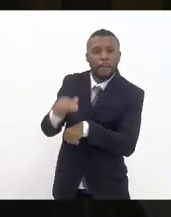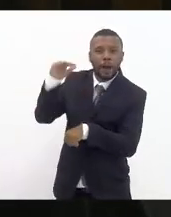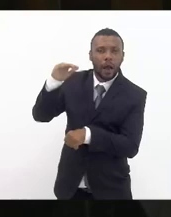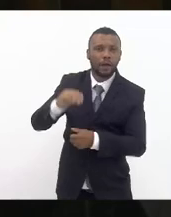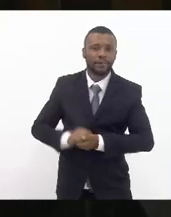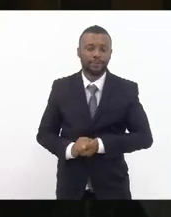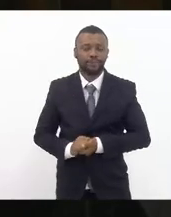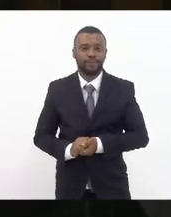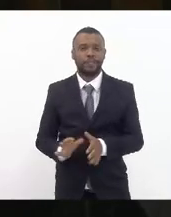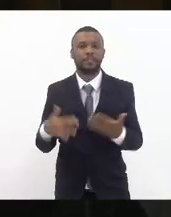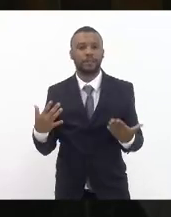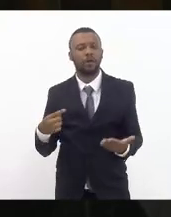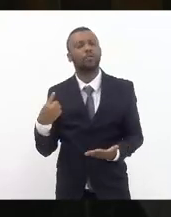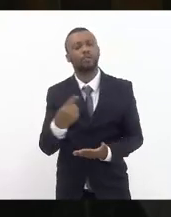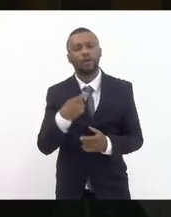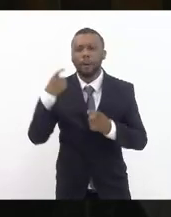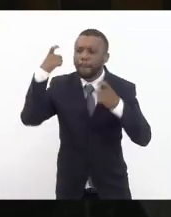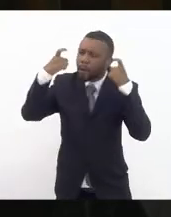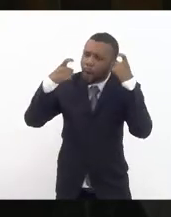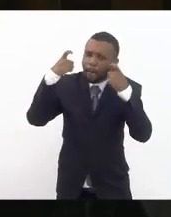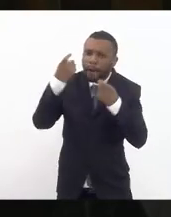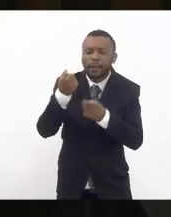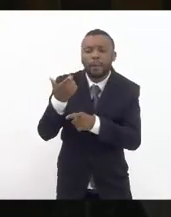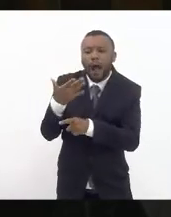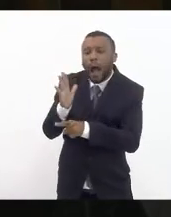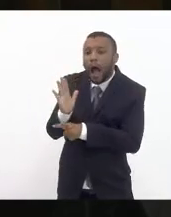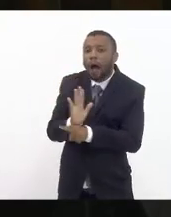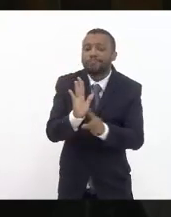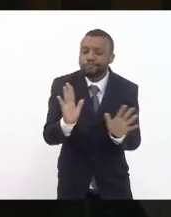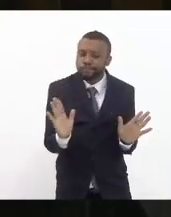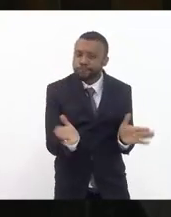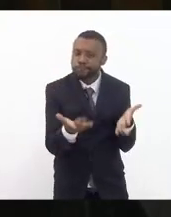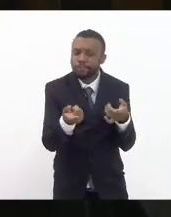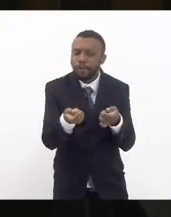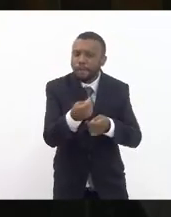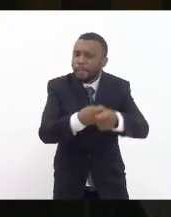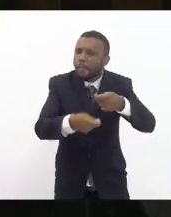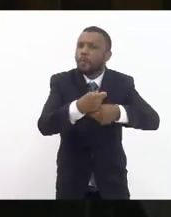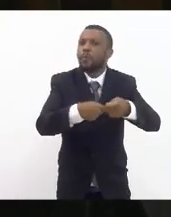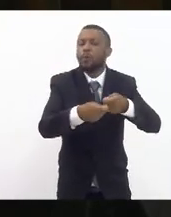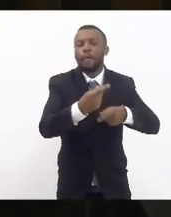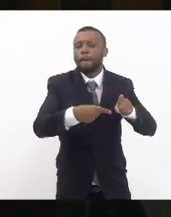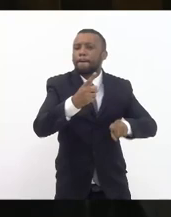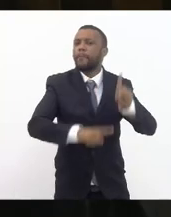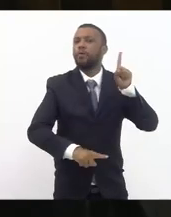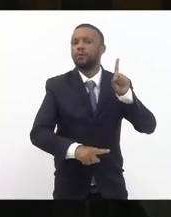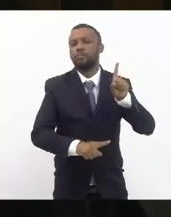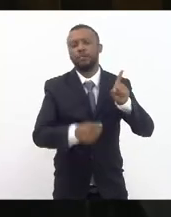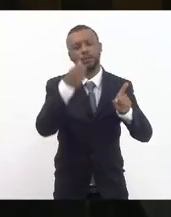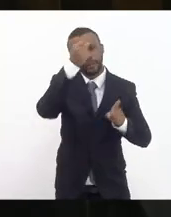que estamos com a recuperação econômica desses municípios,